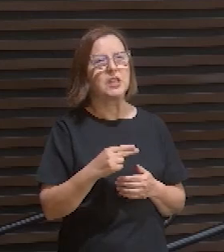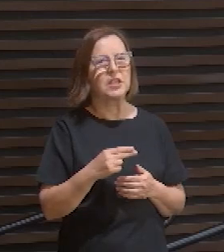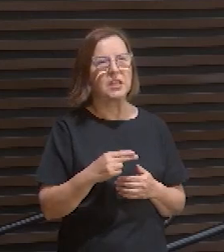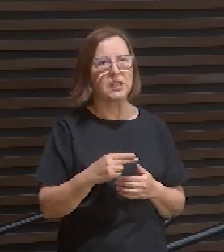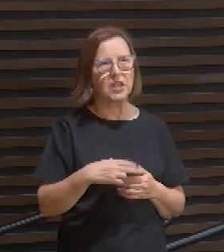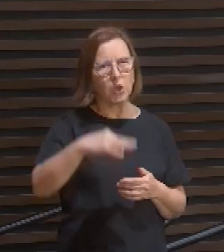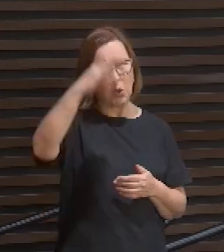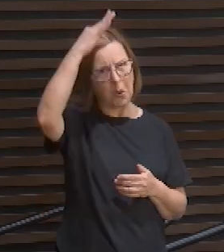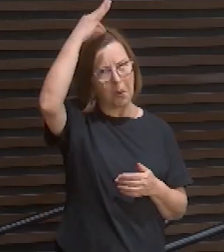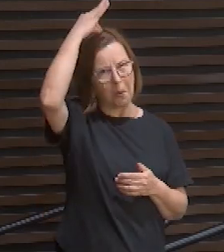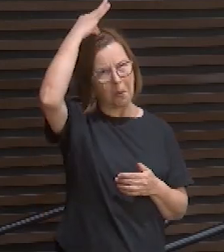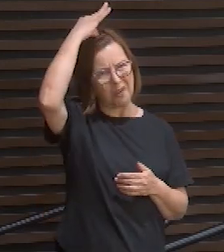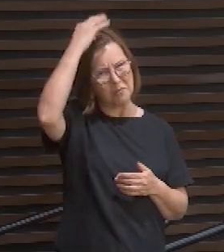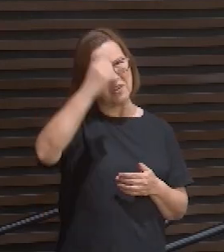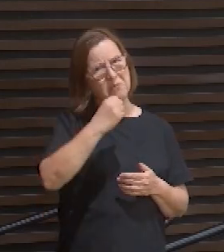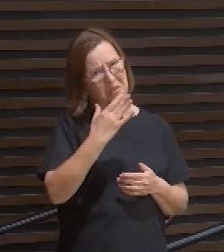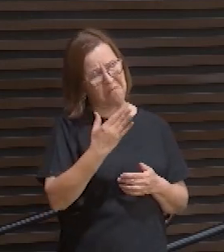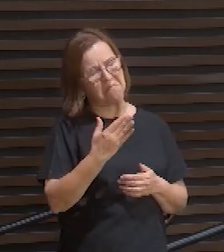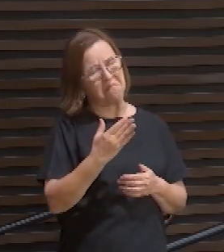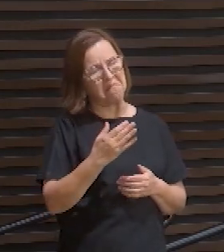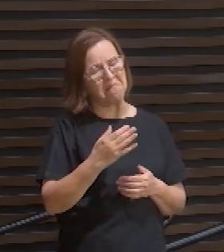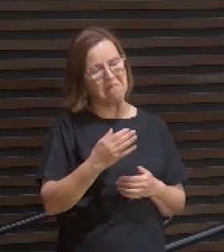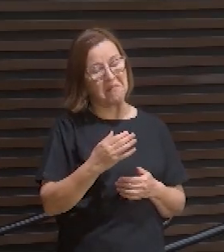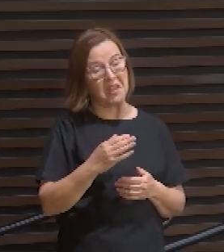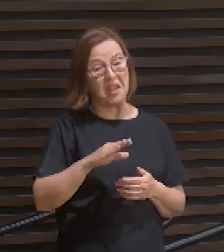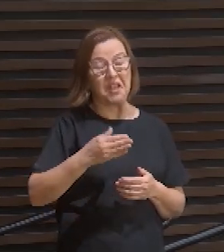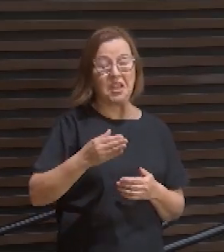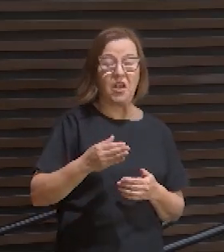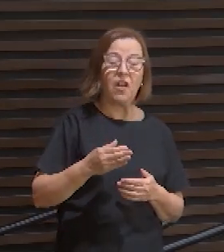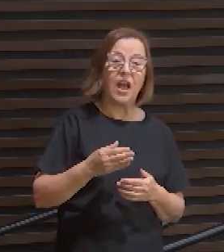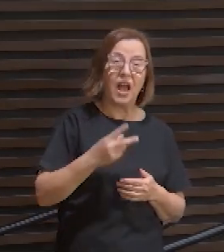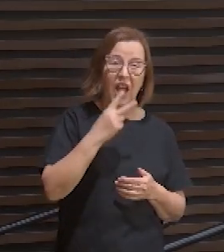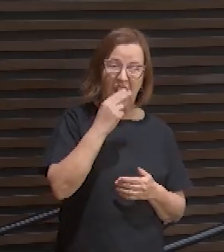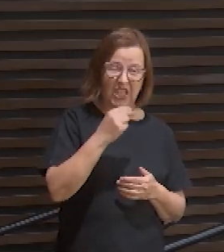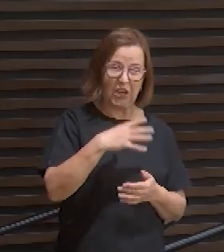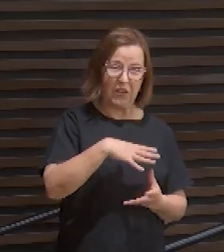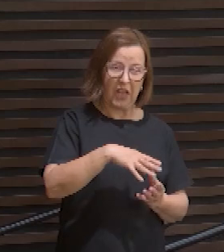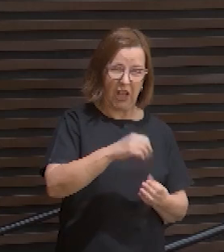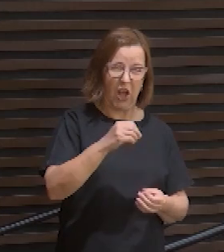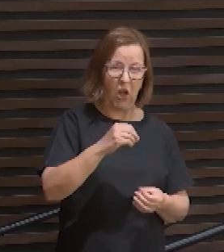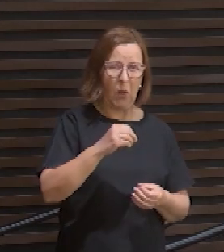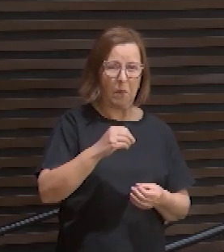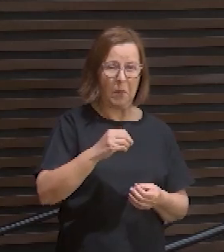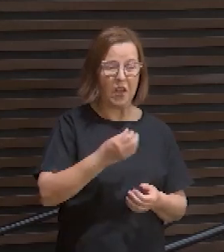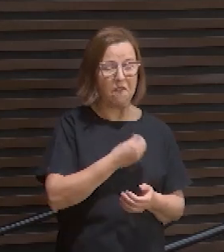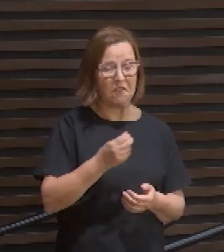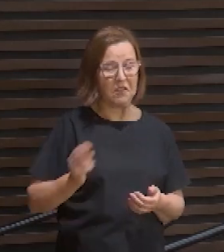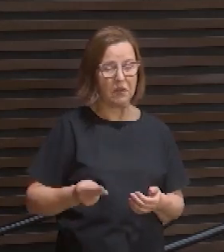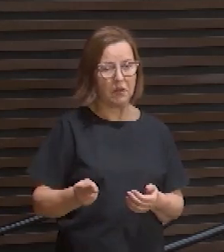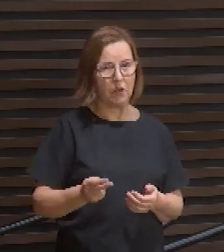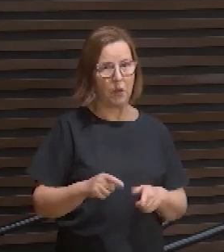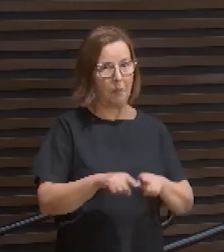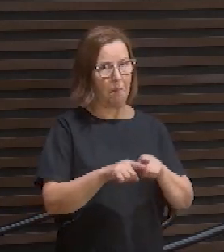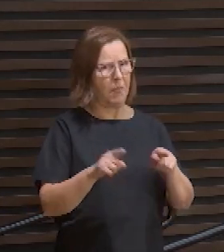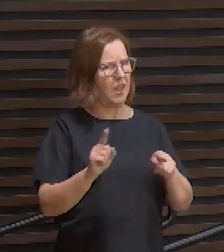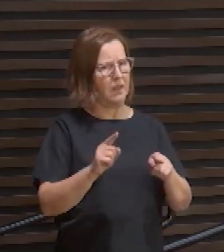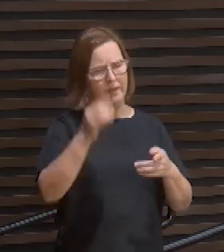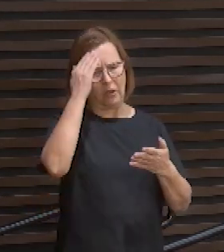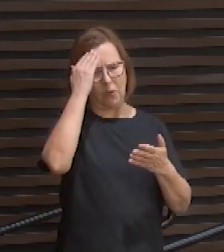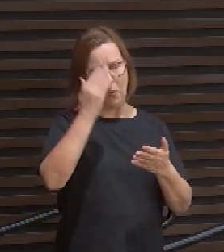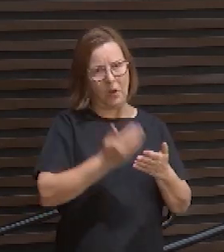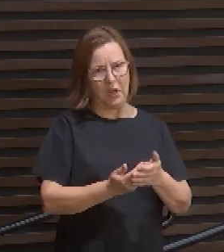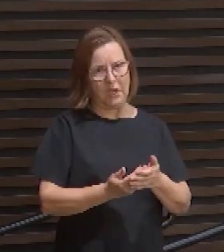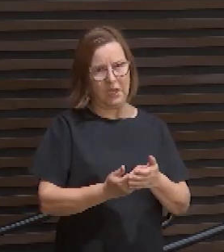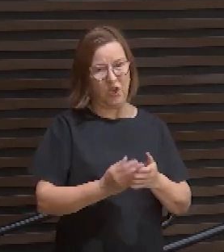eles até aceitavam a eternidade da alma, mas eles não podiam aceitar a ressurreição do corpo, porque eles achavam que a matéria era